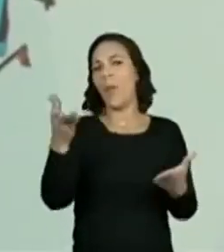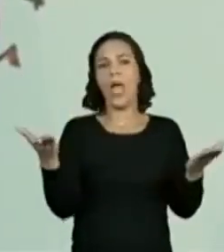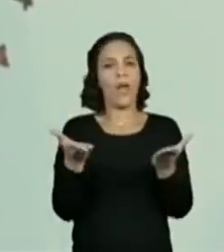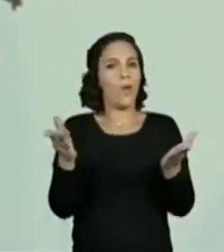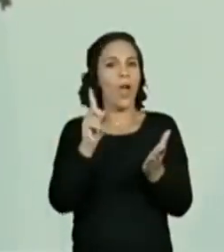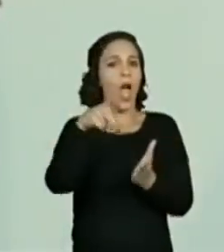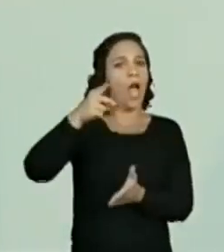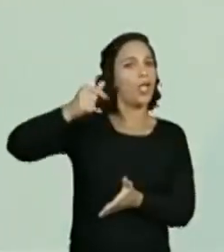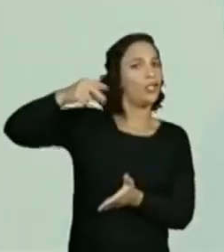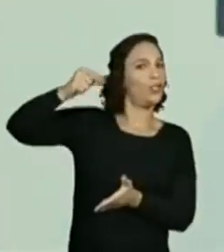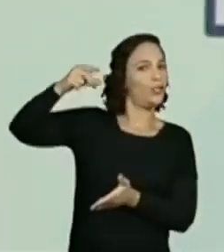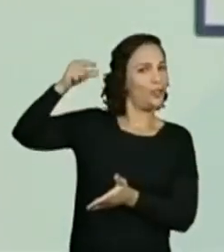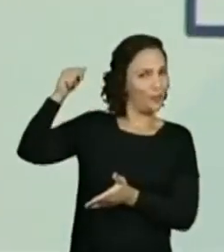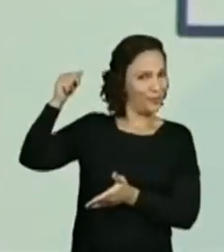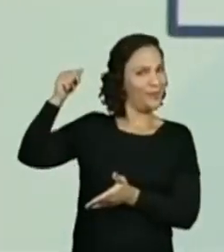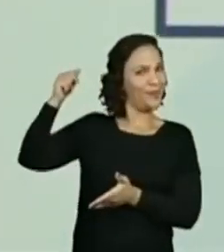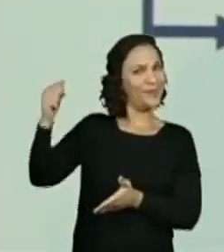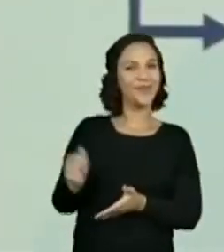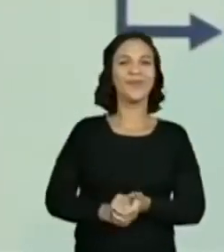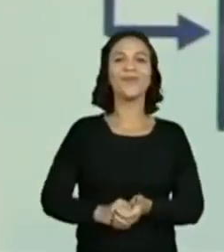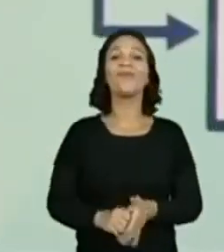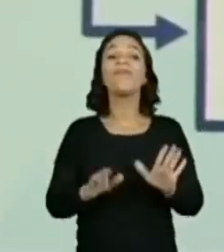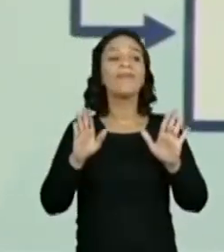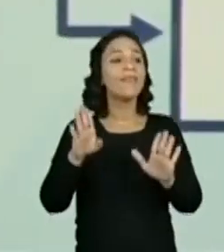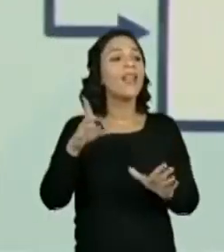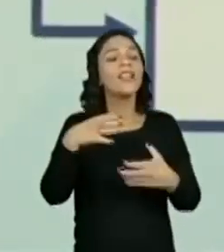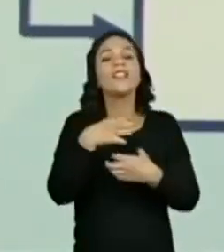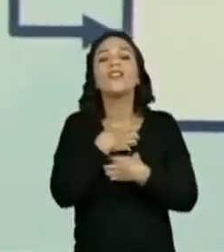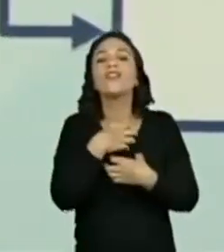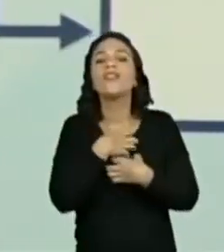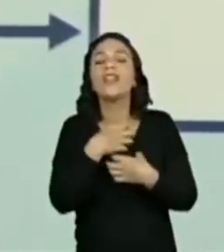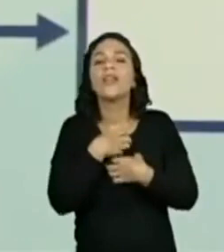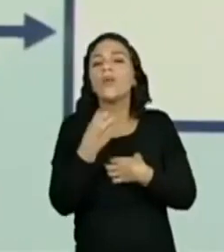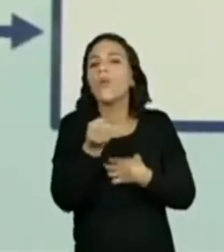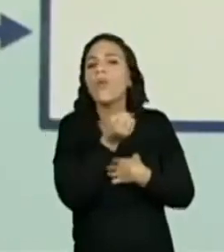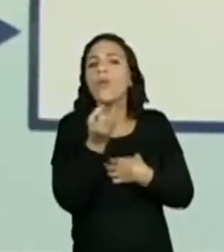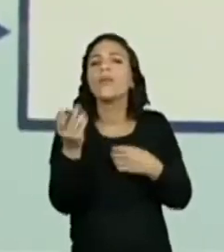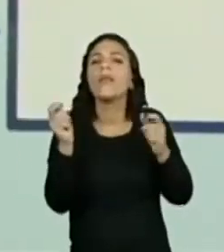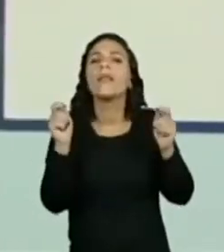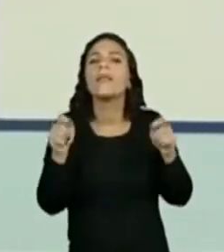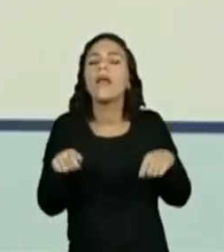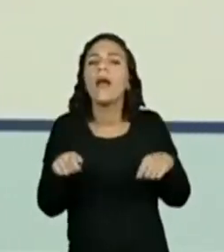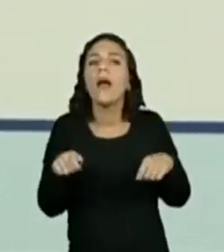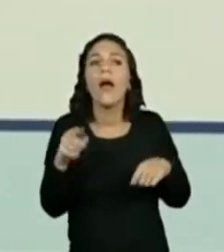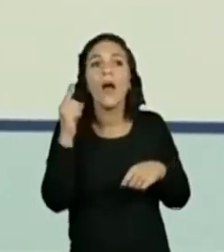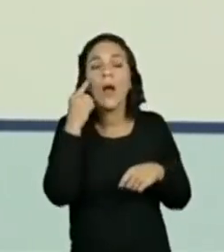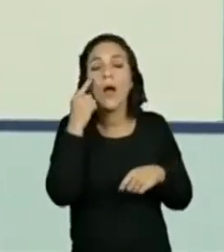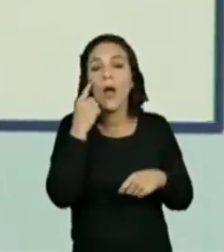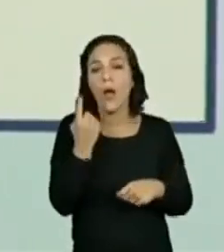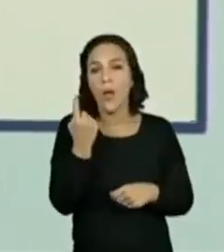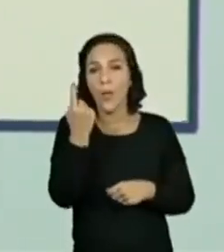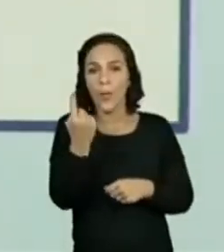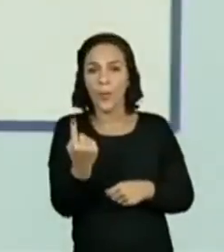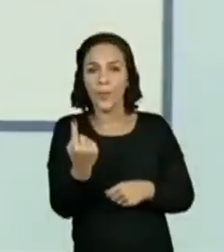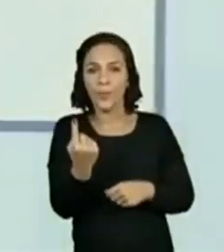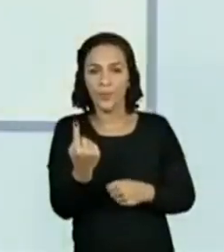de diversas maneiras. Uma delas é contar de 1 em 1.